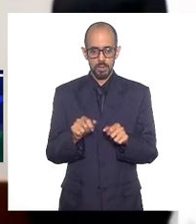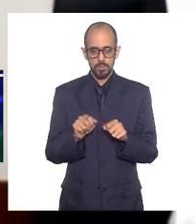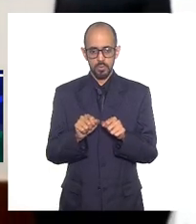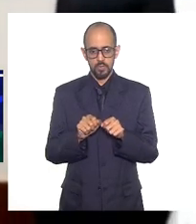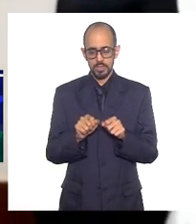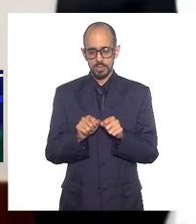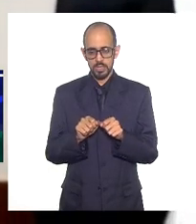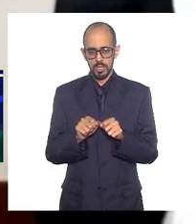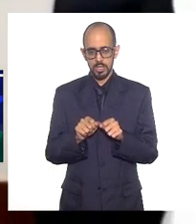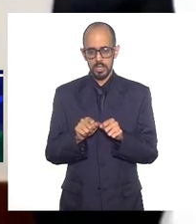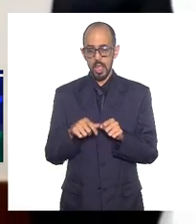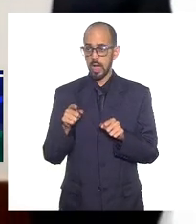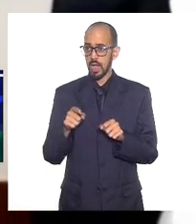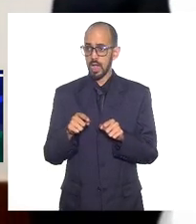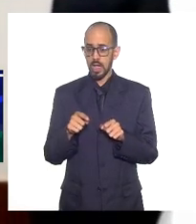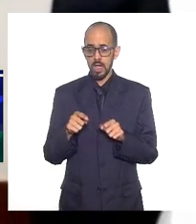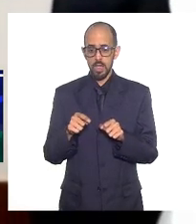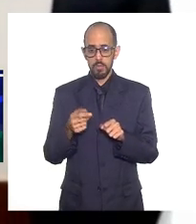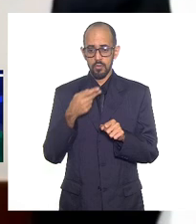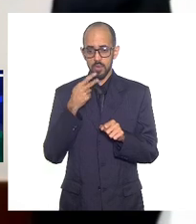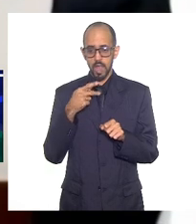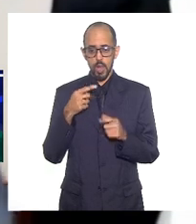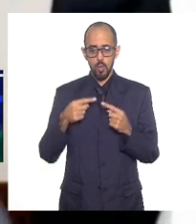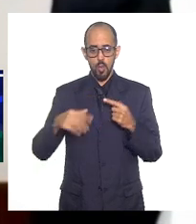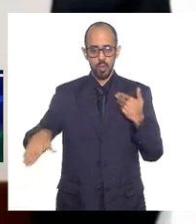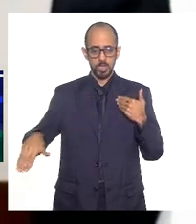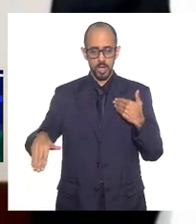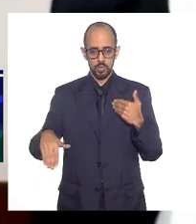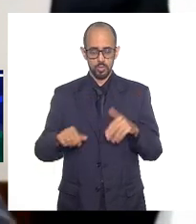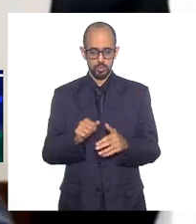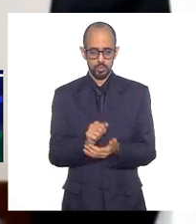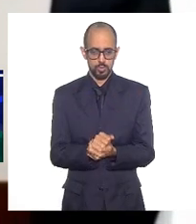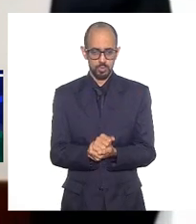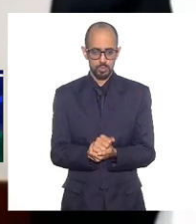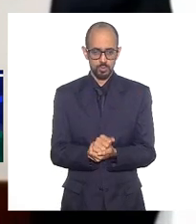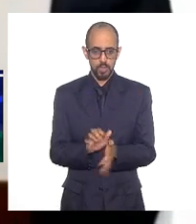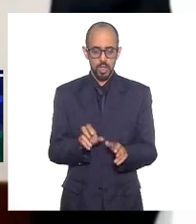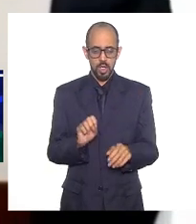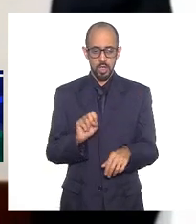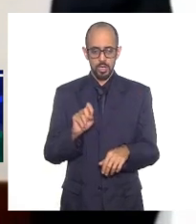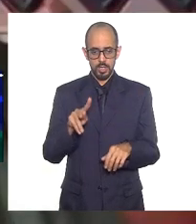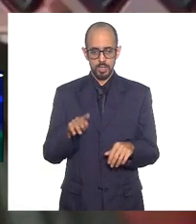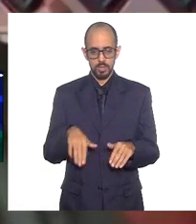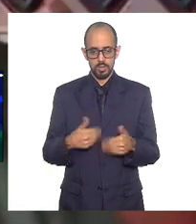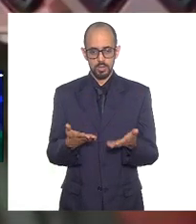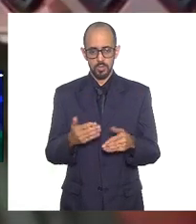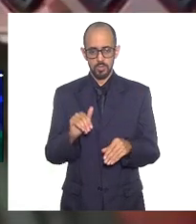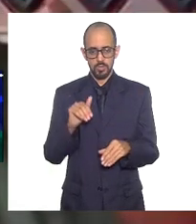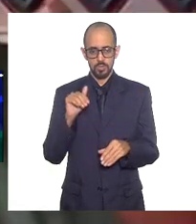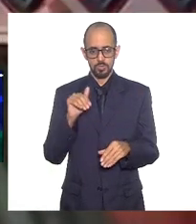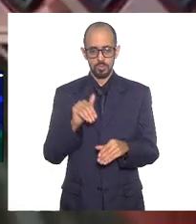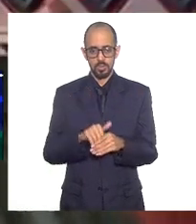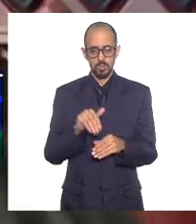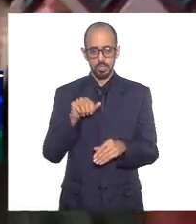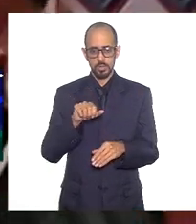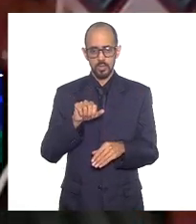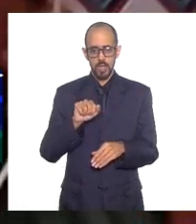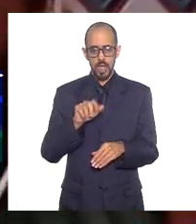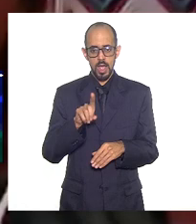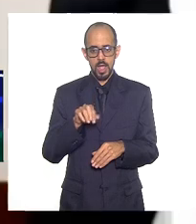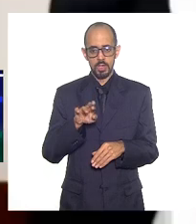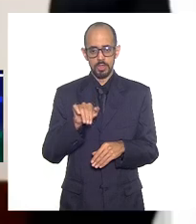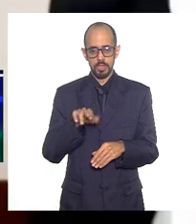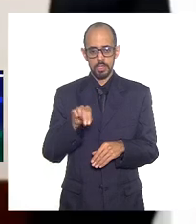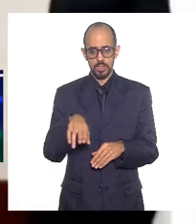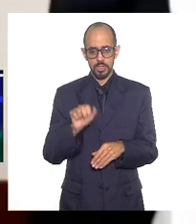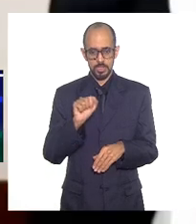Alguém queira fazer o contraditório? Ok, vamos à votação. Adriana Baltazar,